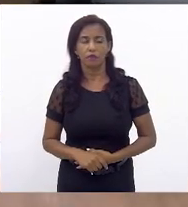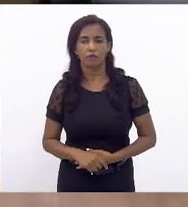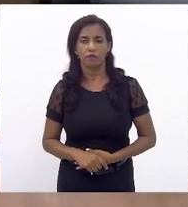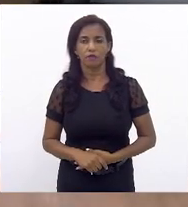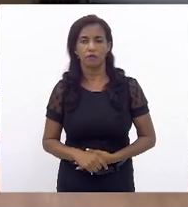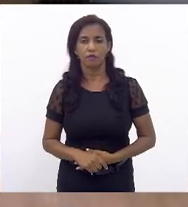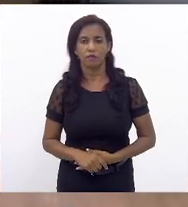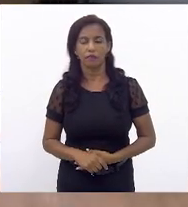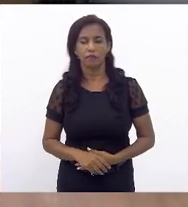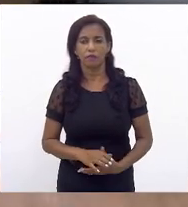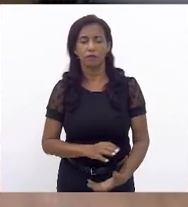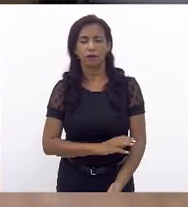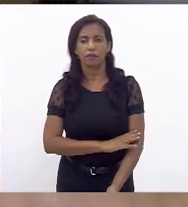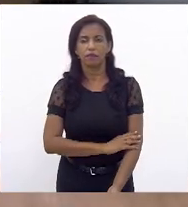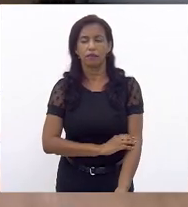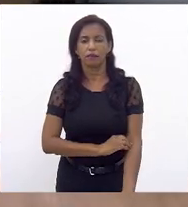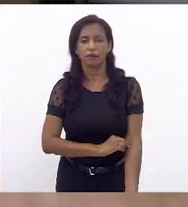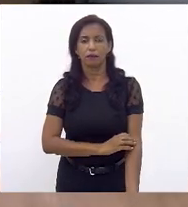Deputado